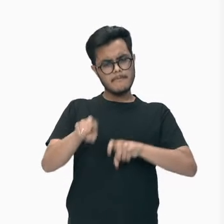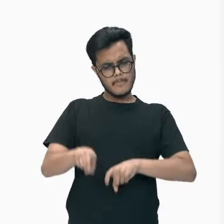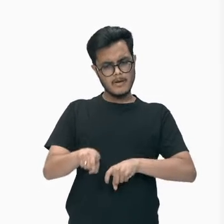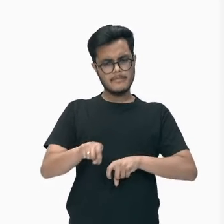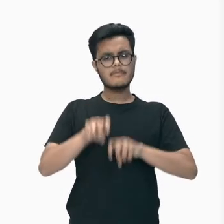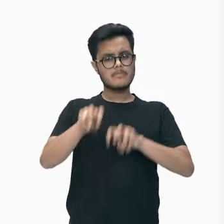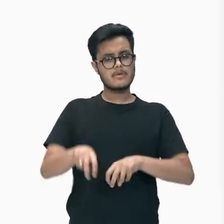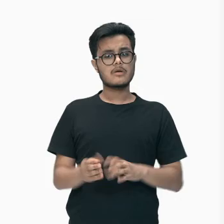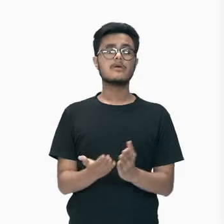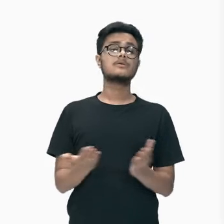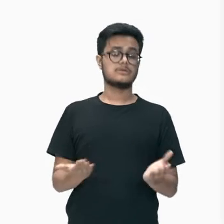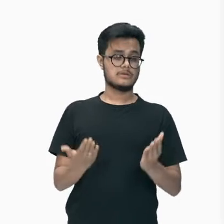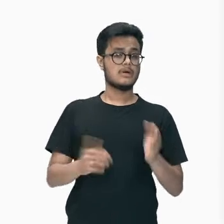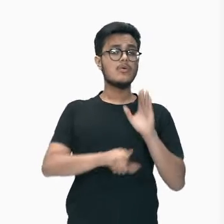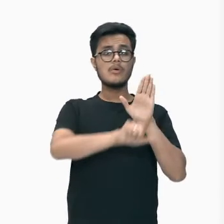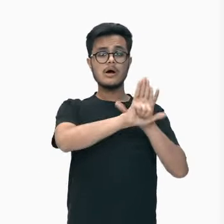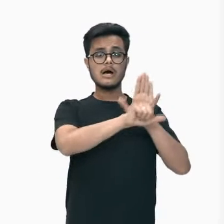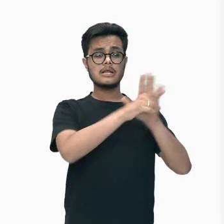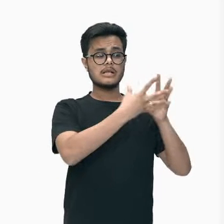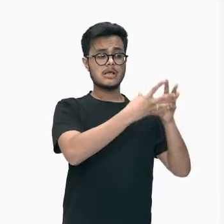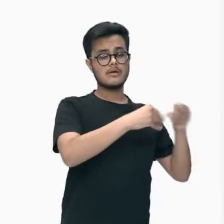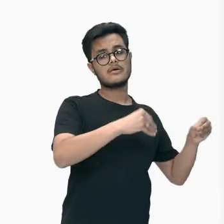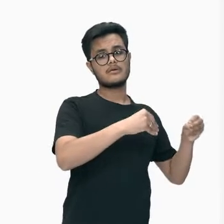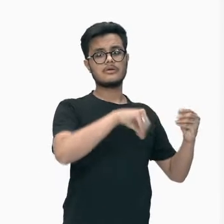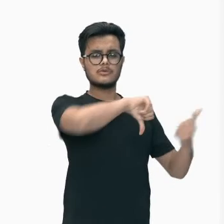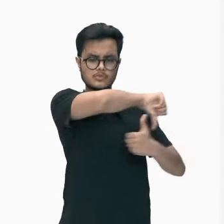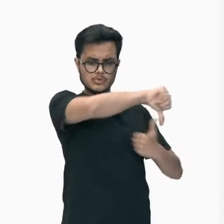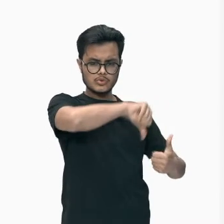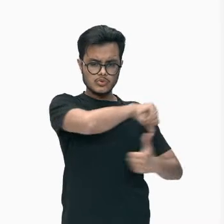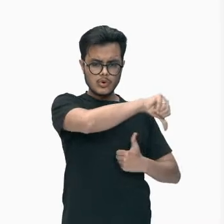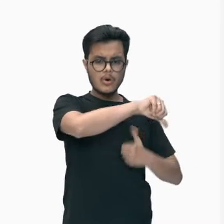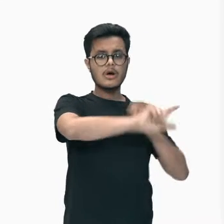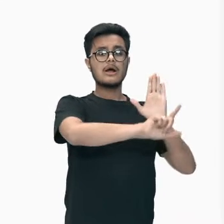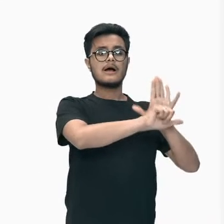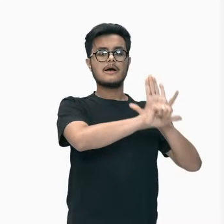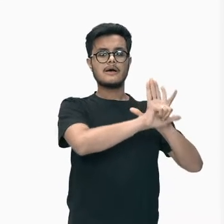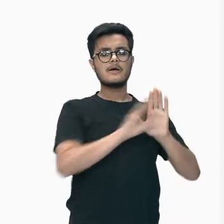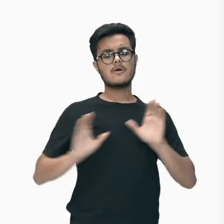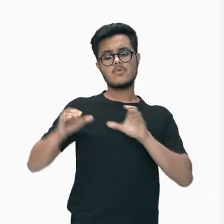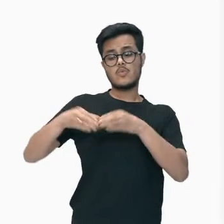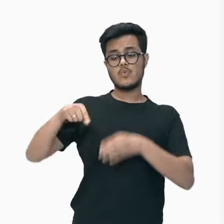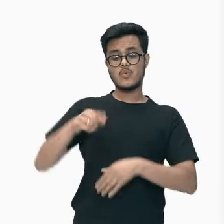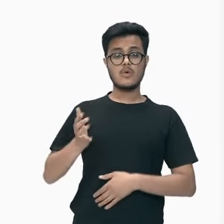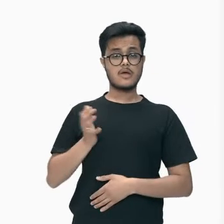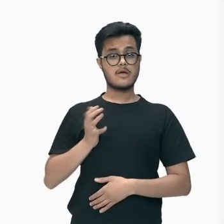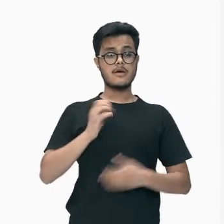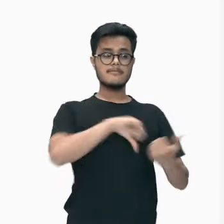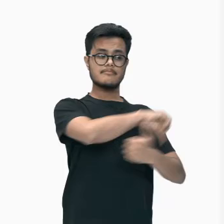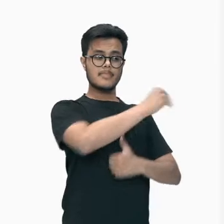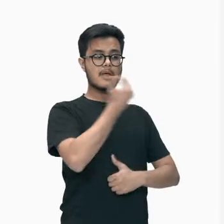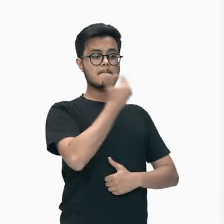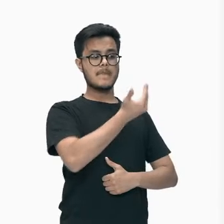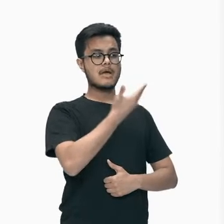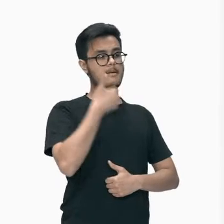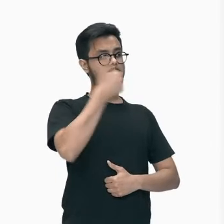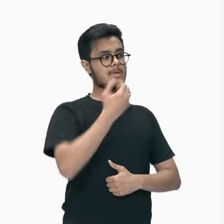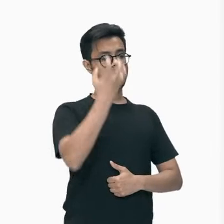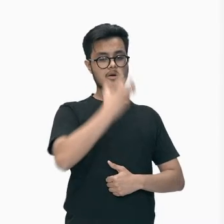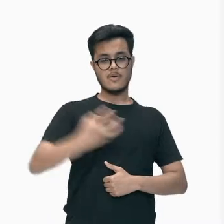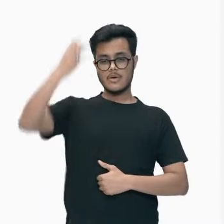Então, o golpe da maioridade foi a maneira que a classe dominante, a